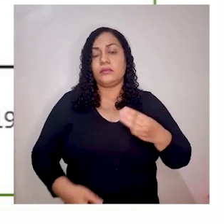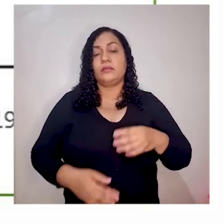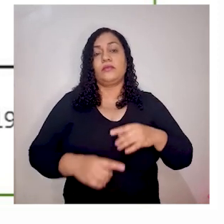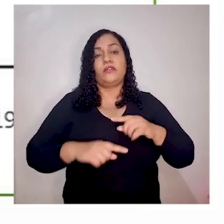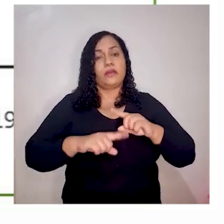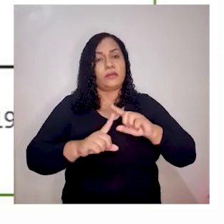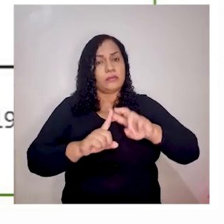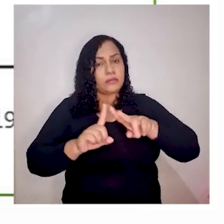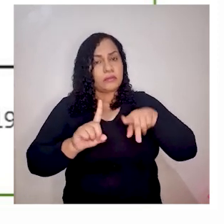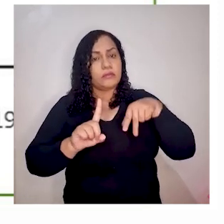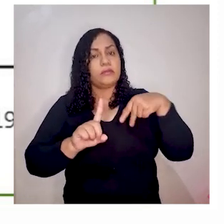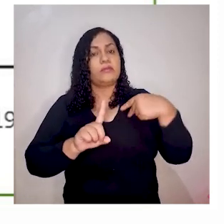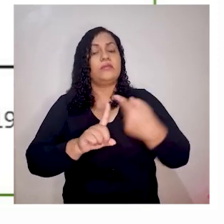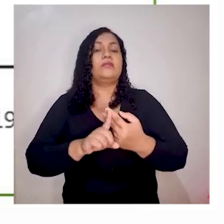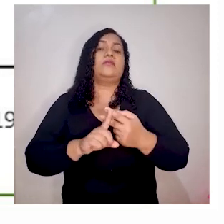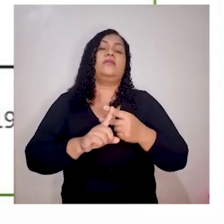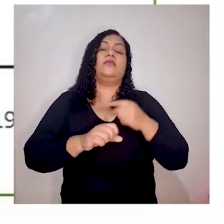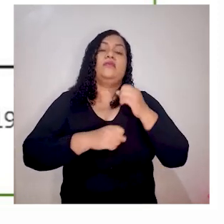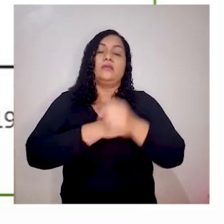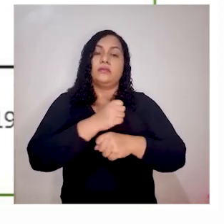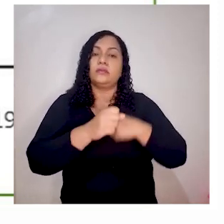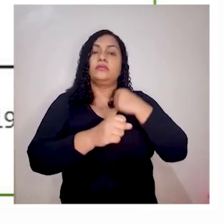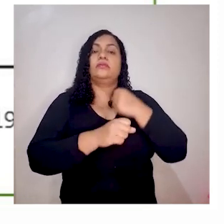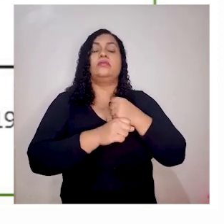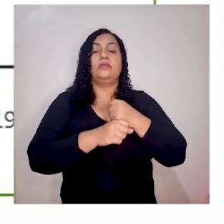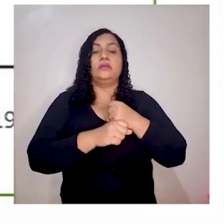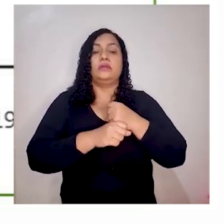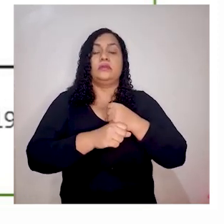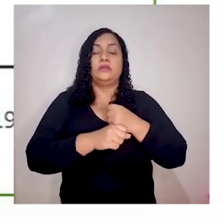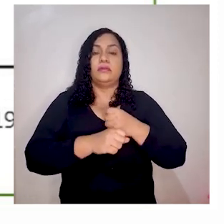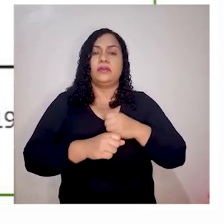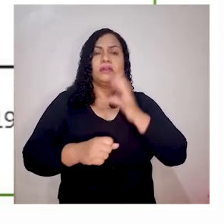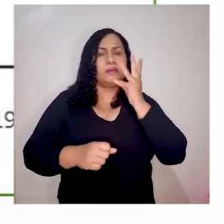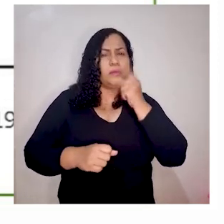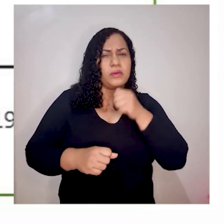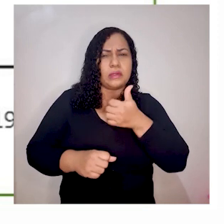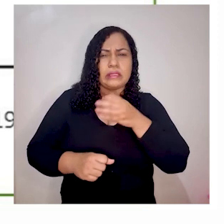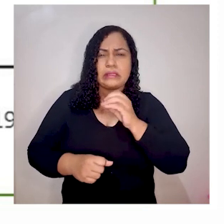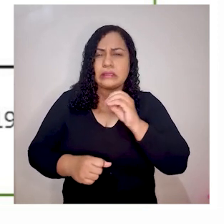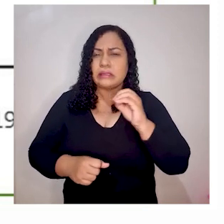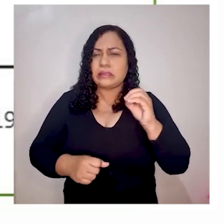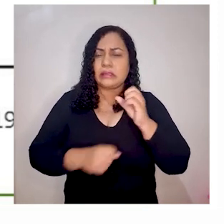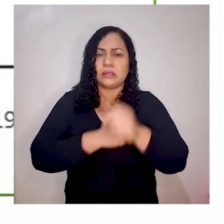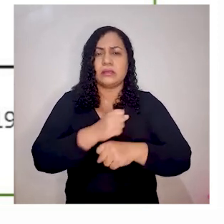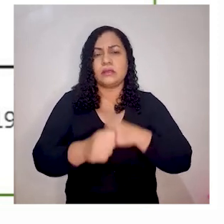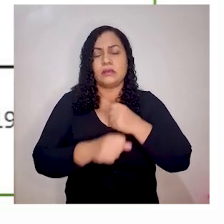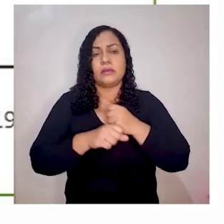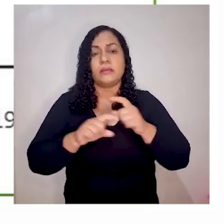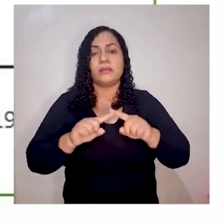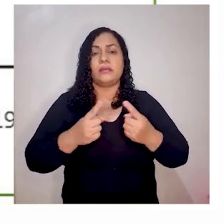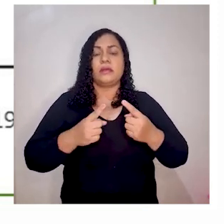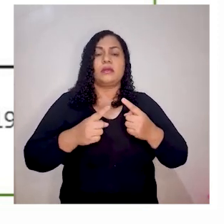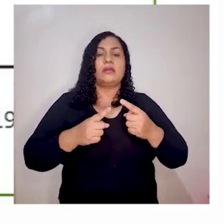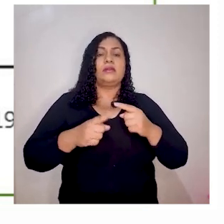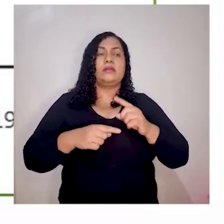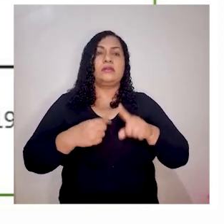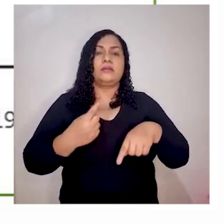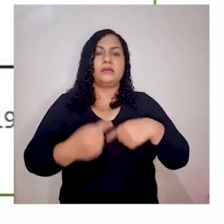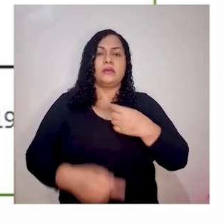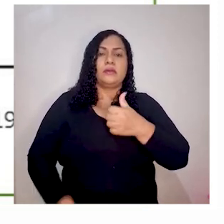vai aumentando o dobro ao longo de mais de 100 anos. Demorou muito, né? Só que aí, a partir da